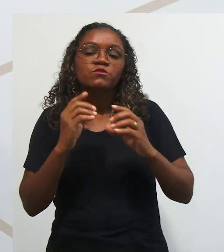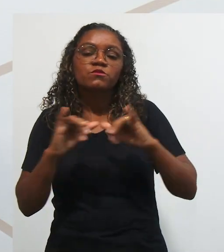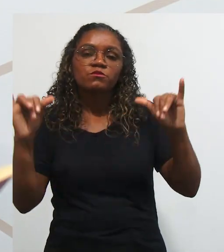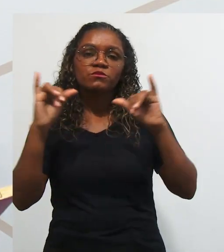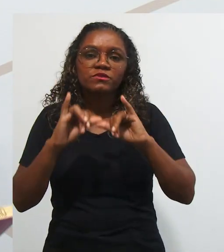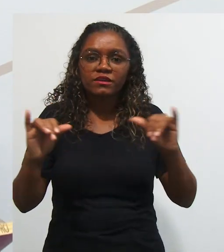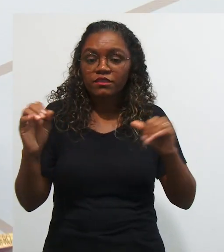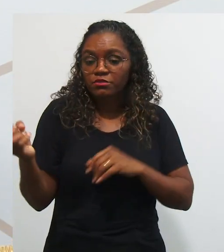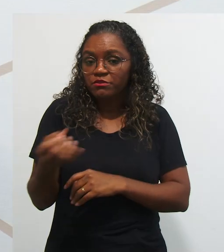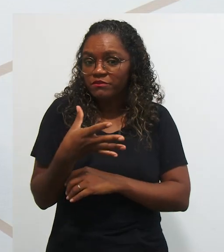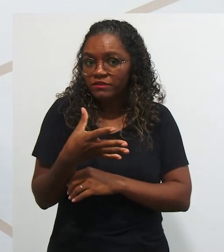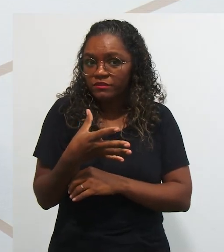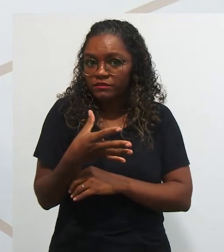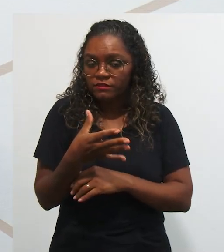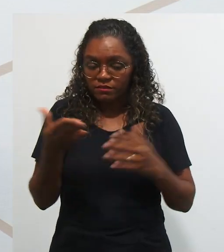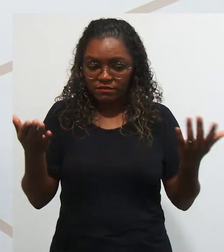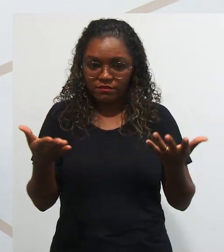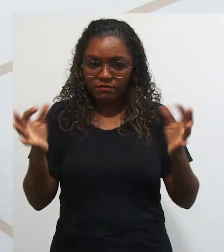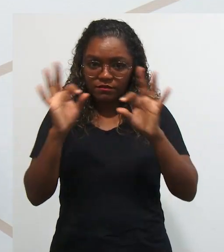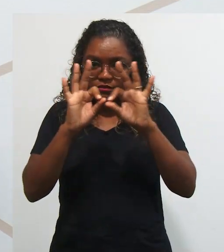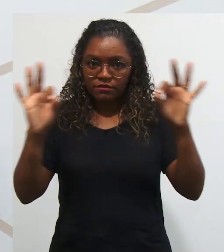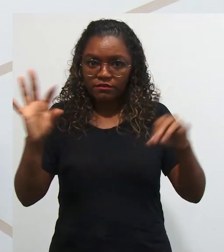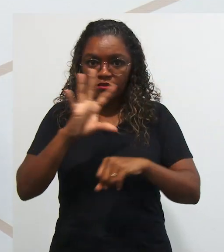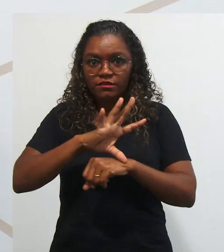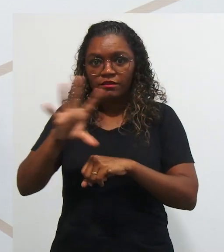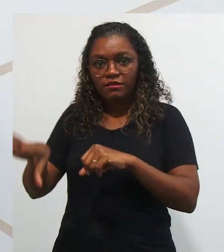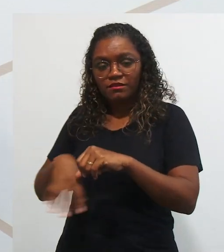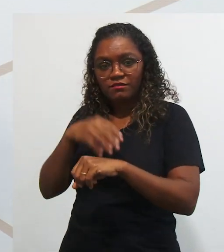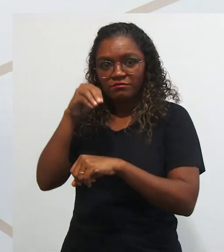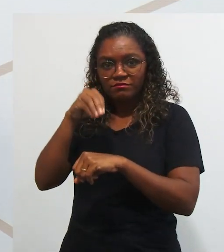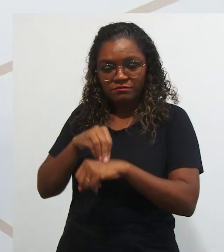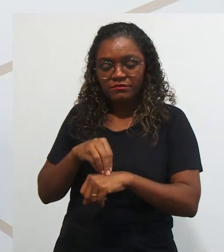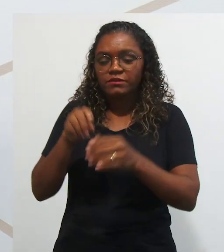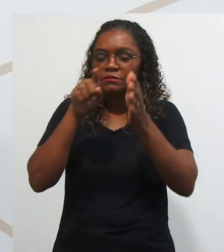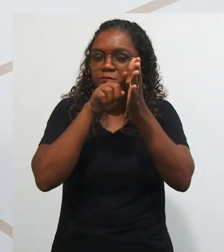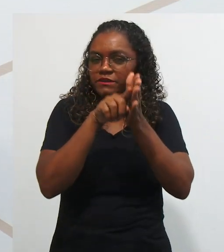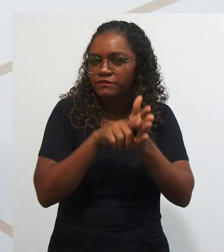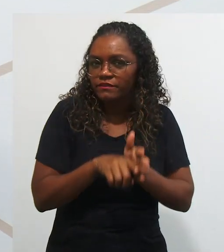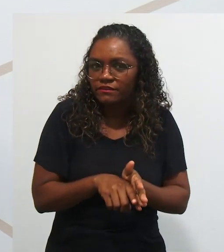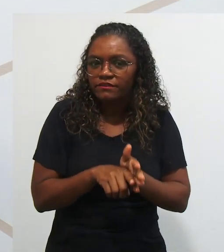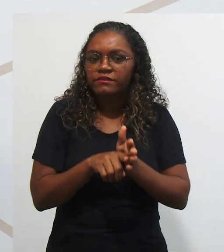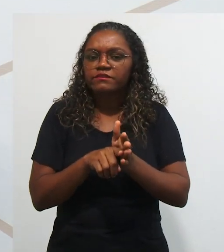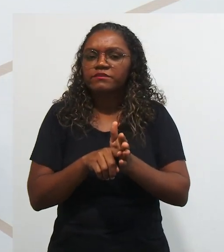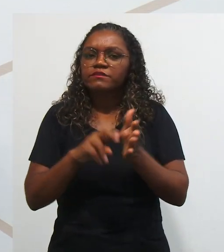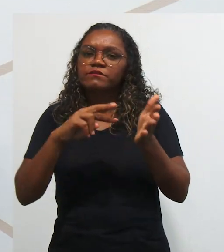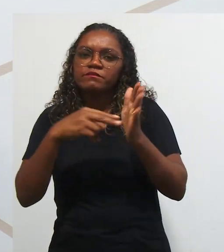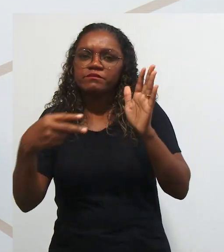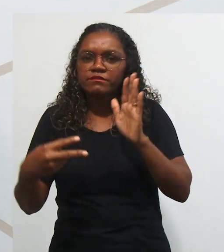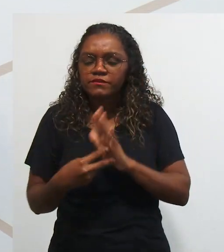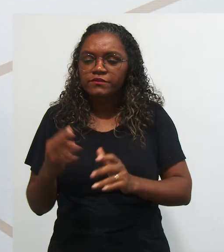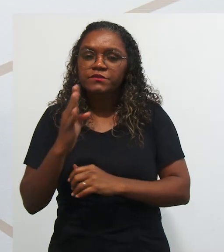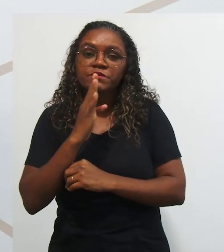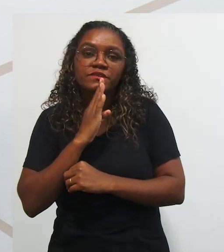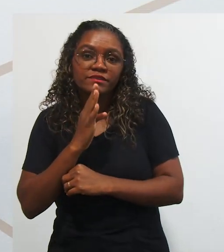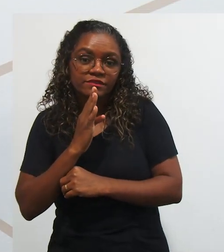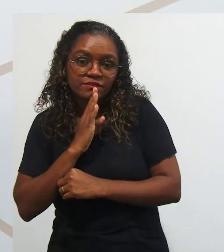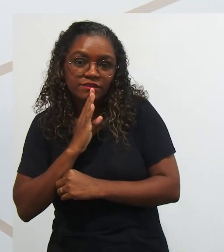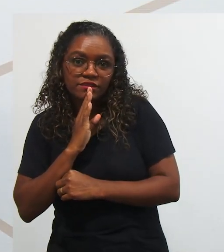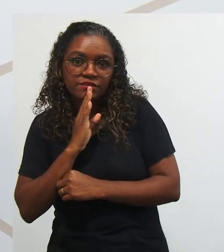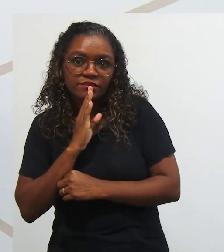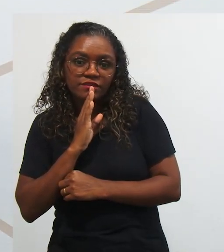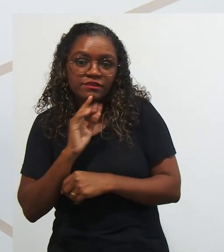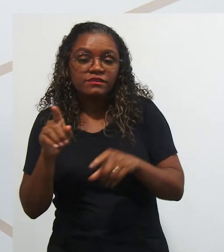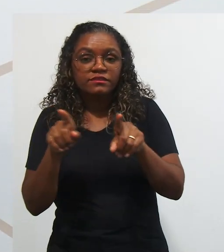novidade. Partindo desse pressuposto de que eu pesquiso para conhecer o que eu não